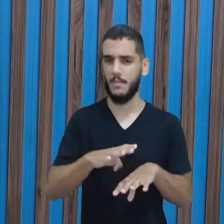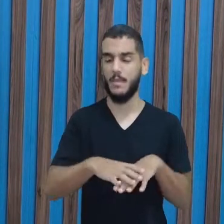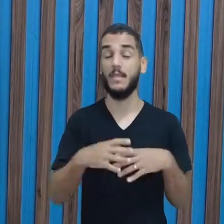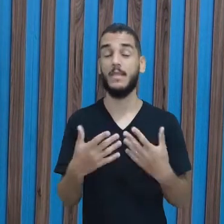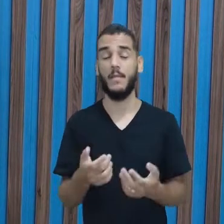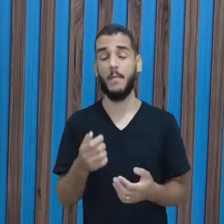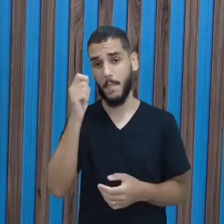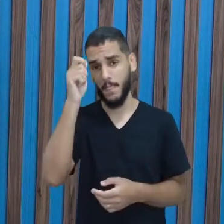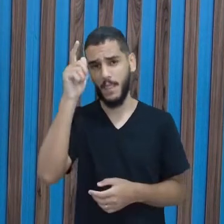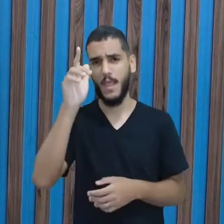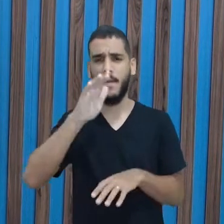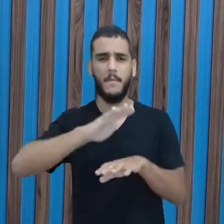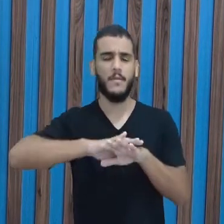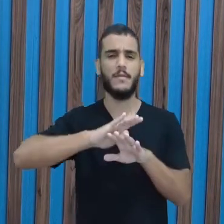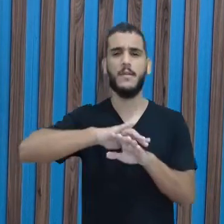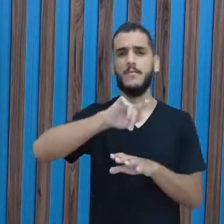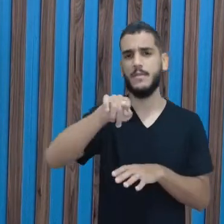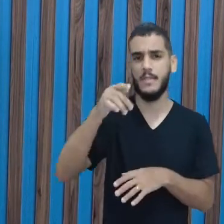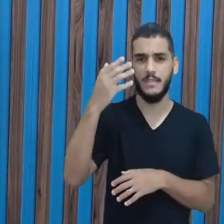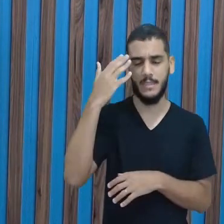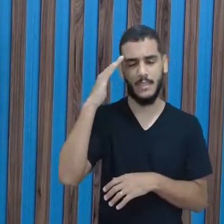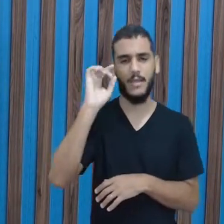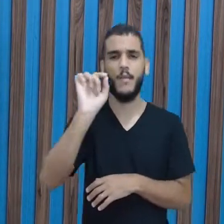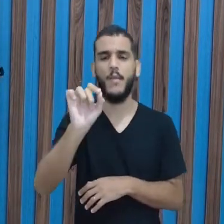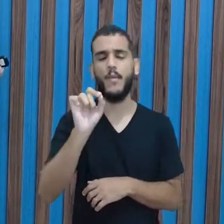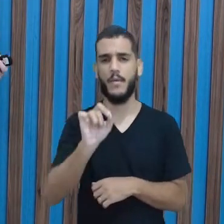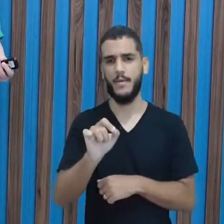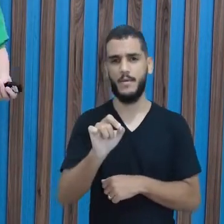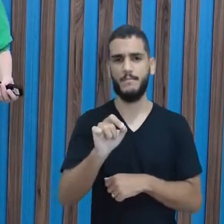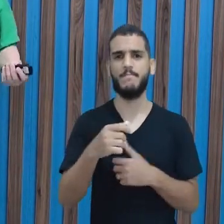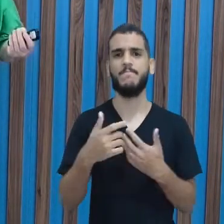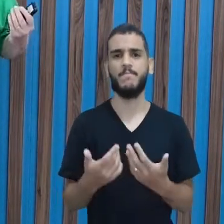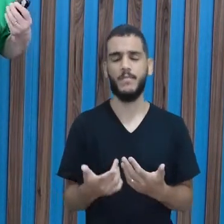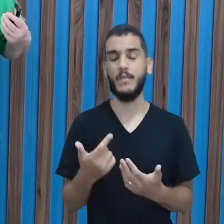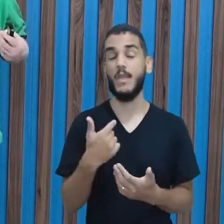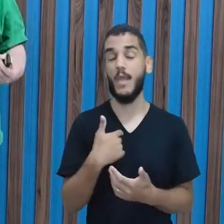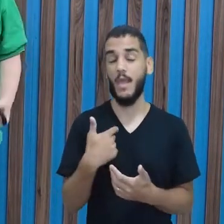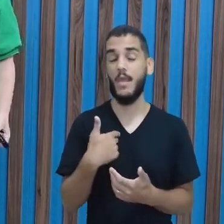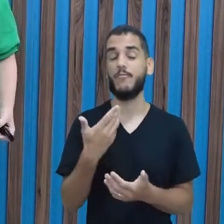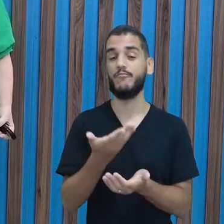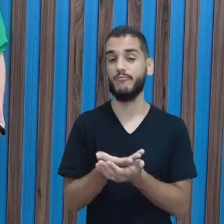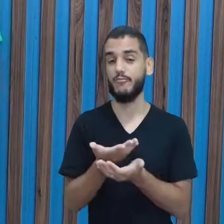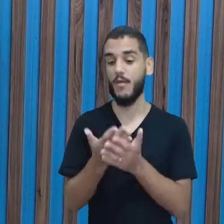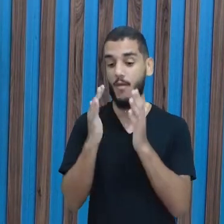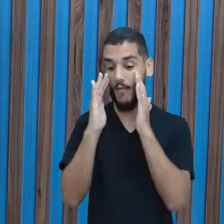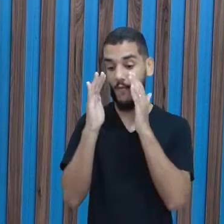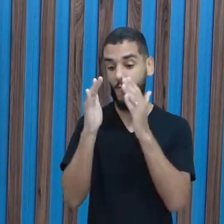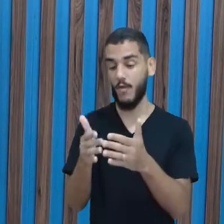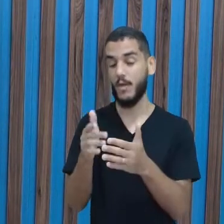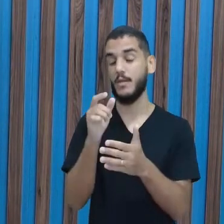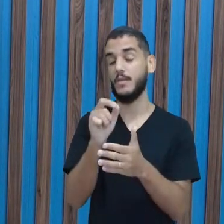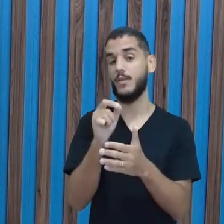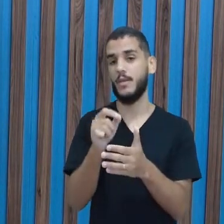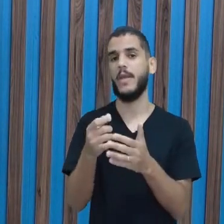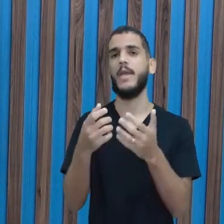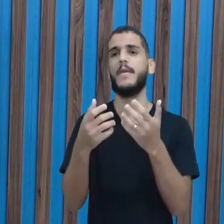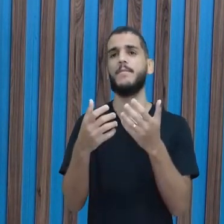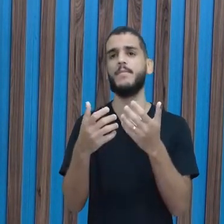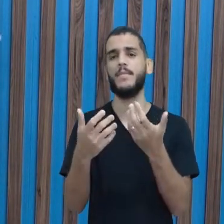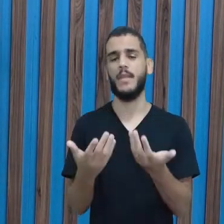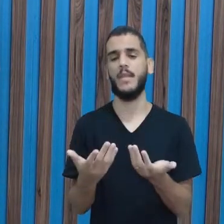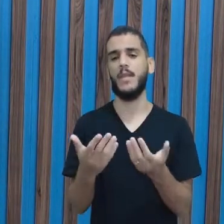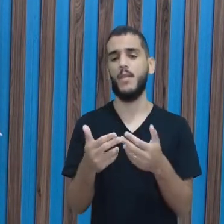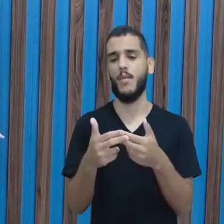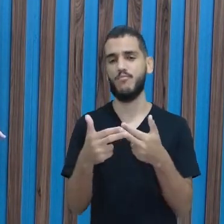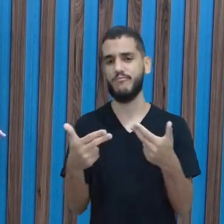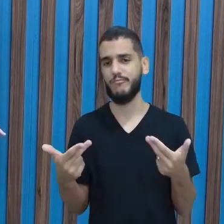vocês entenderem que quando eu estou trabalhando com grandezas inversamente proporcional, quando uma aumenta,